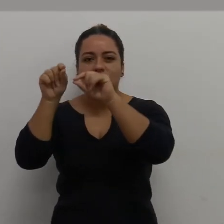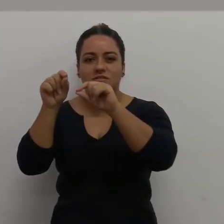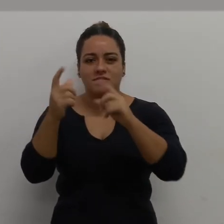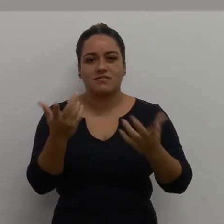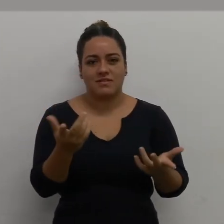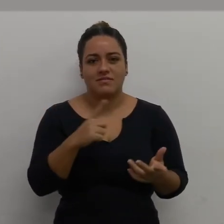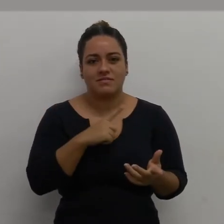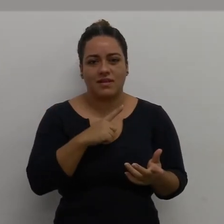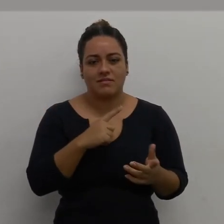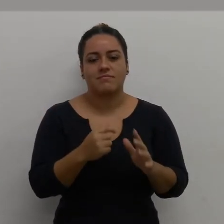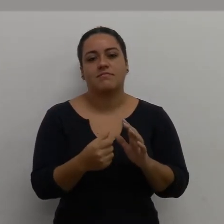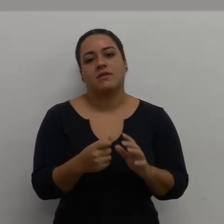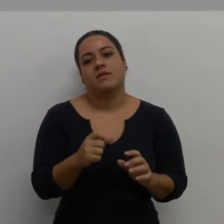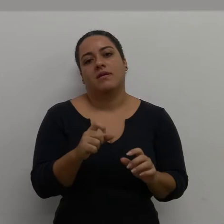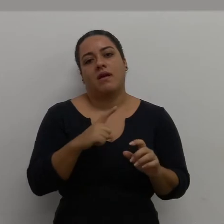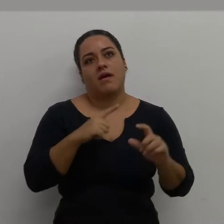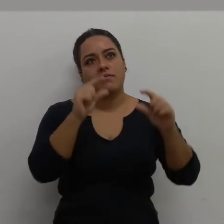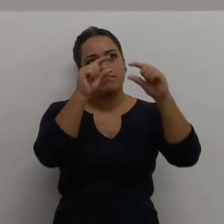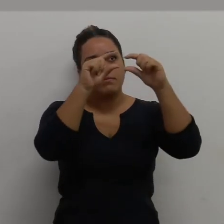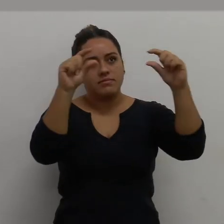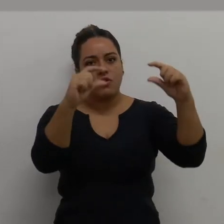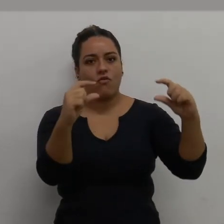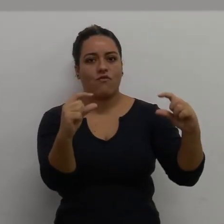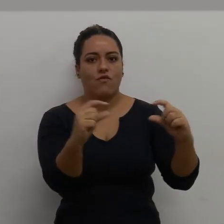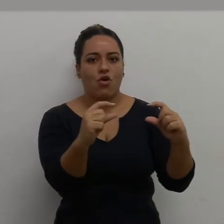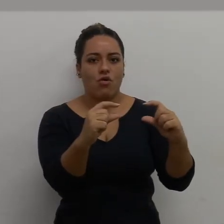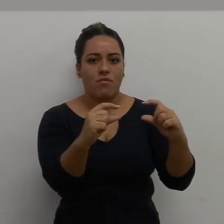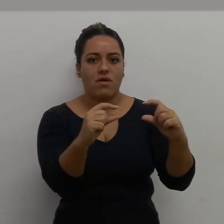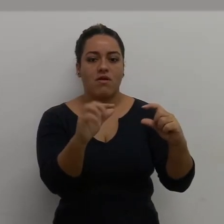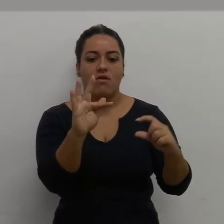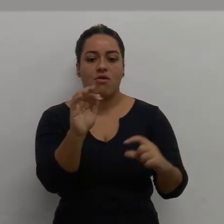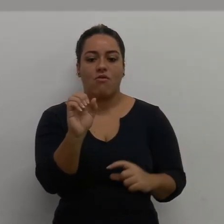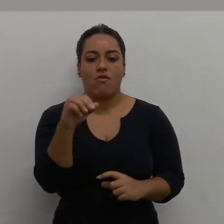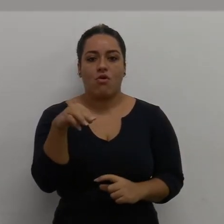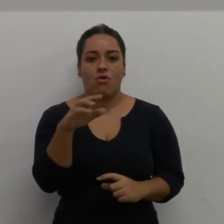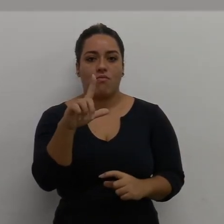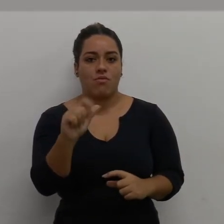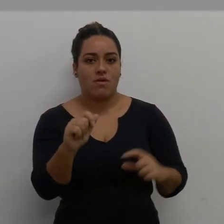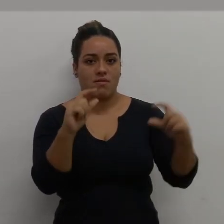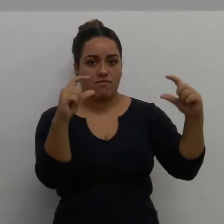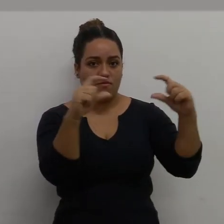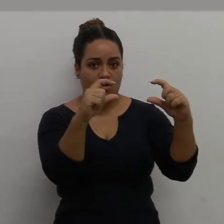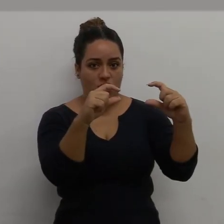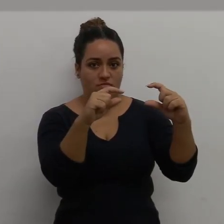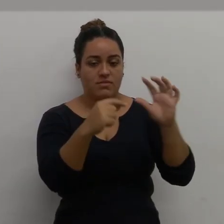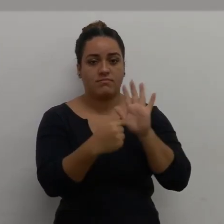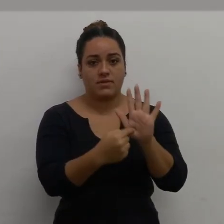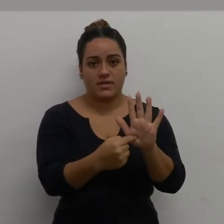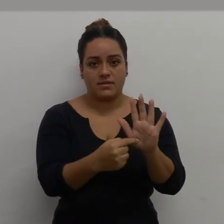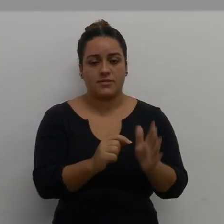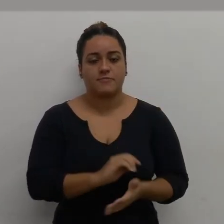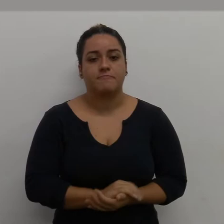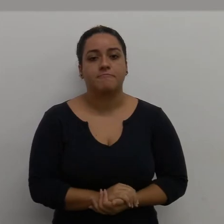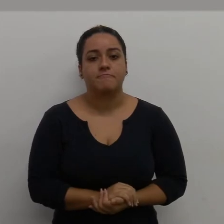as fórmulas aparecem, ó, eu clico aqui numa fórmula, isso aqui é uma fórmula, certo? A fórmula aparece aqui, ok?